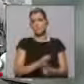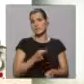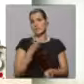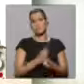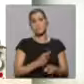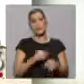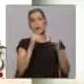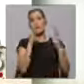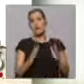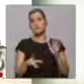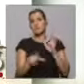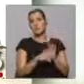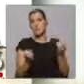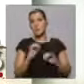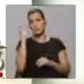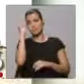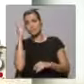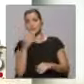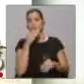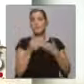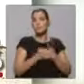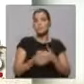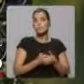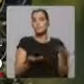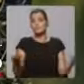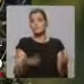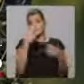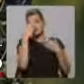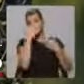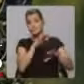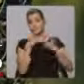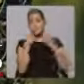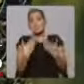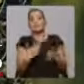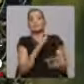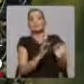estabelecimentos clandestinos, onde os idosos ficam à mercê, sabe-se lá de que cuidados.